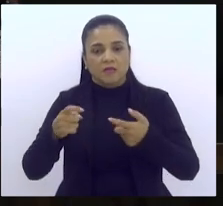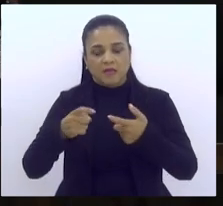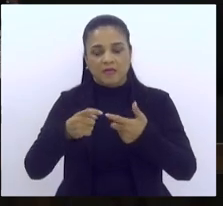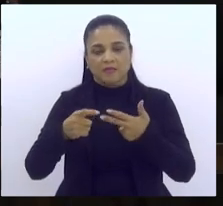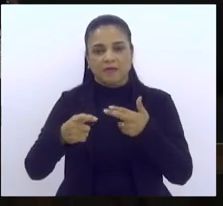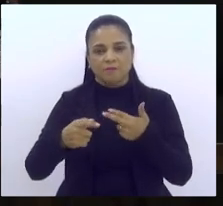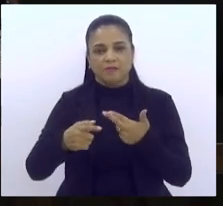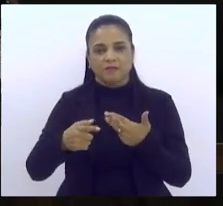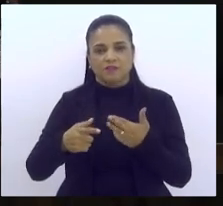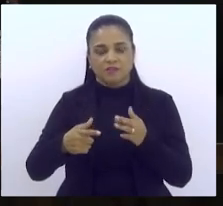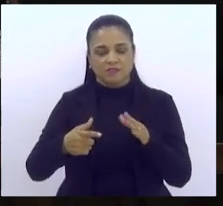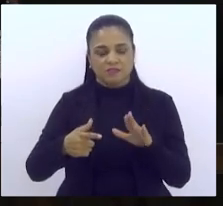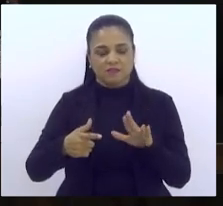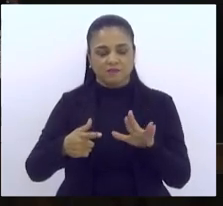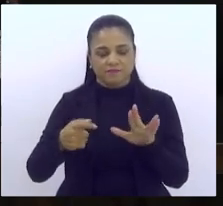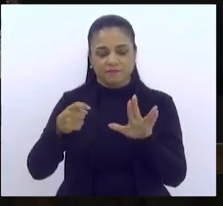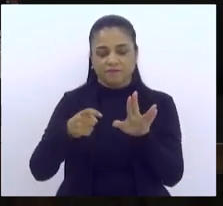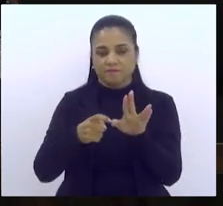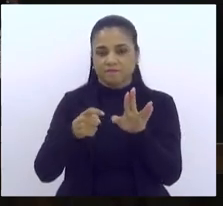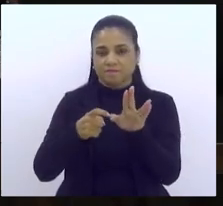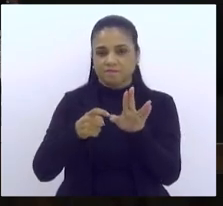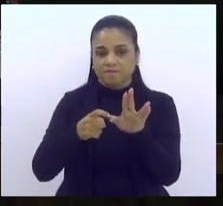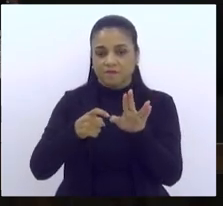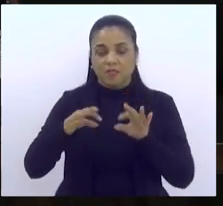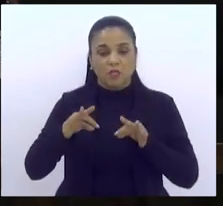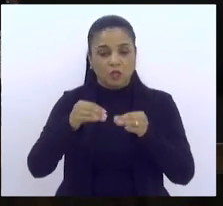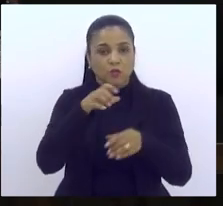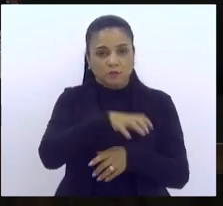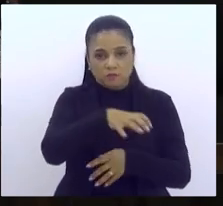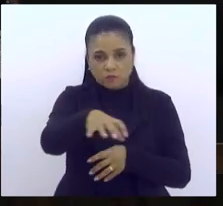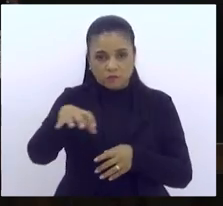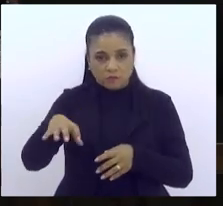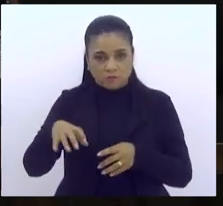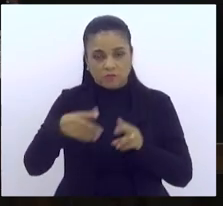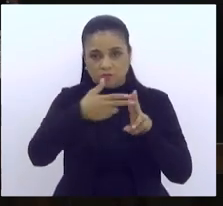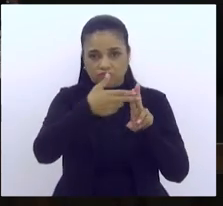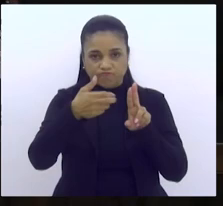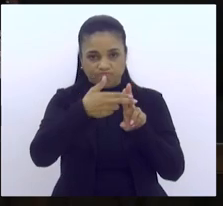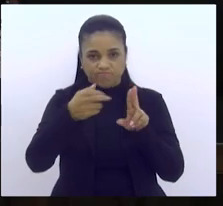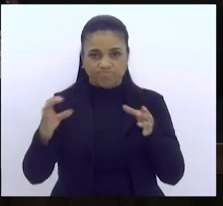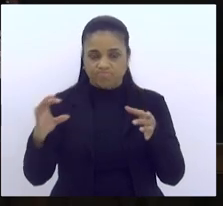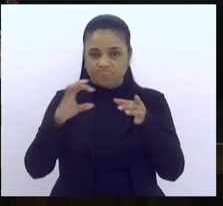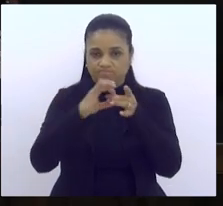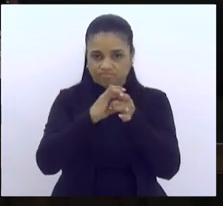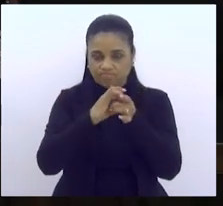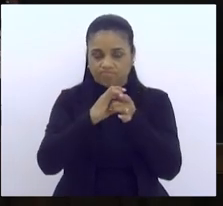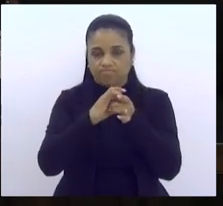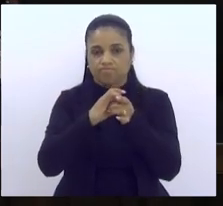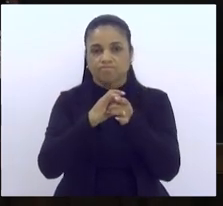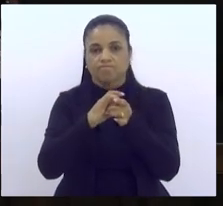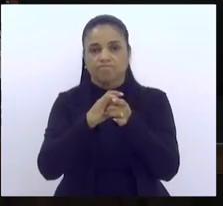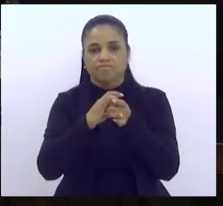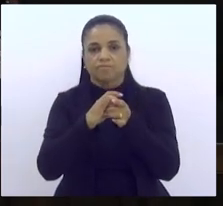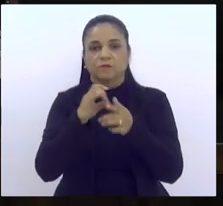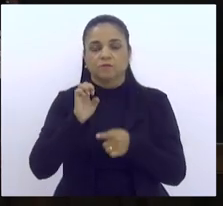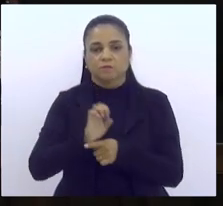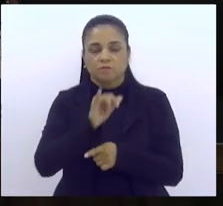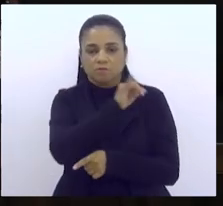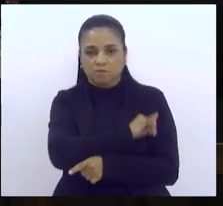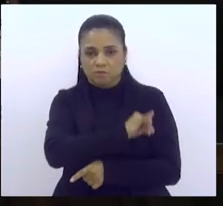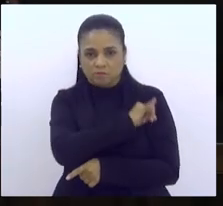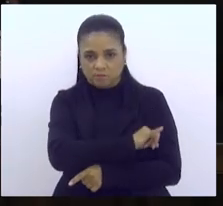medicinais em todas as unidades de saúde pública conveniadas ao Sistema Único de Saúde, SUS, no Rio de